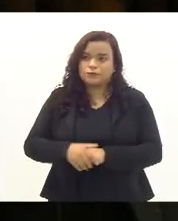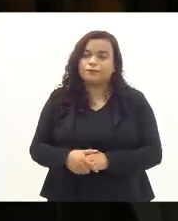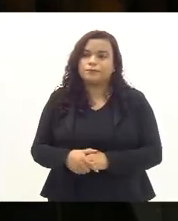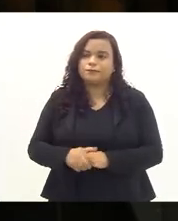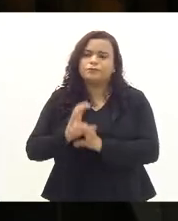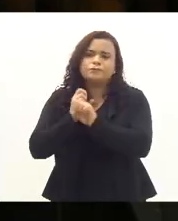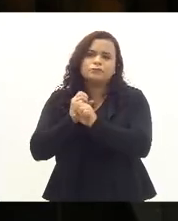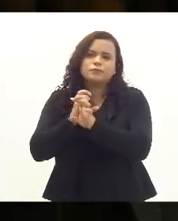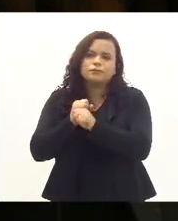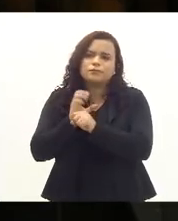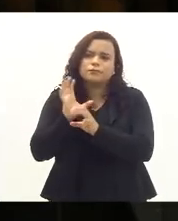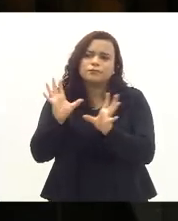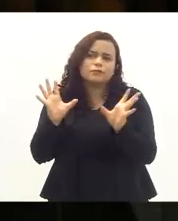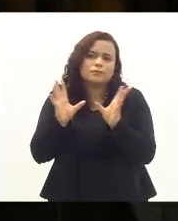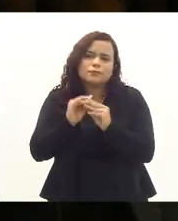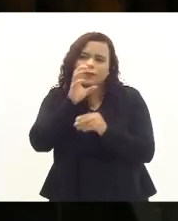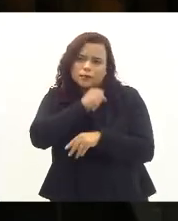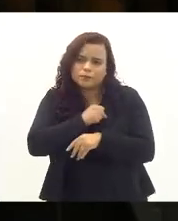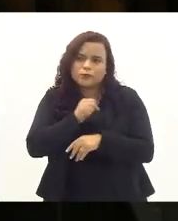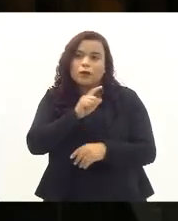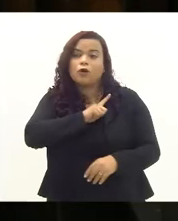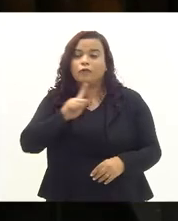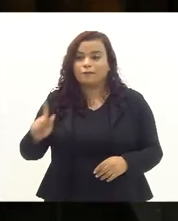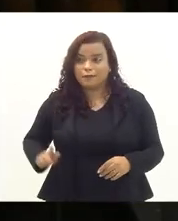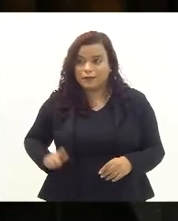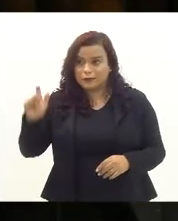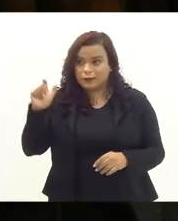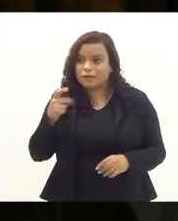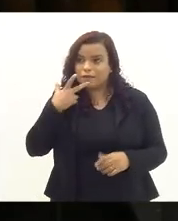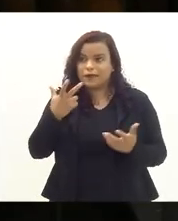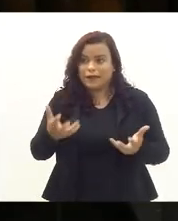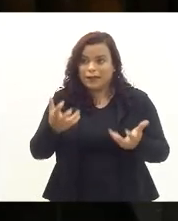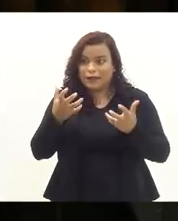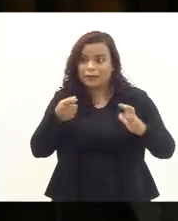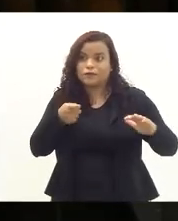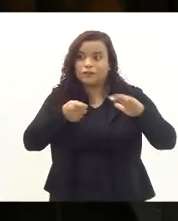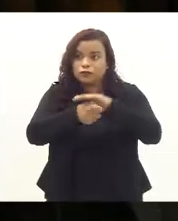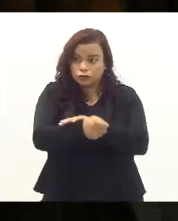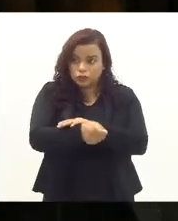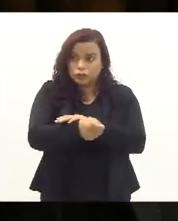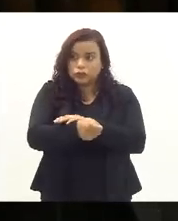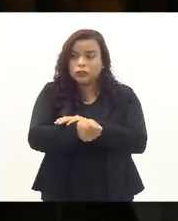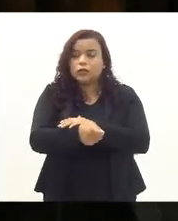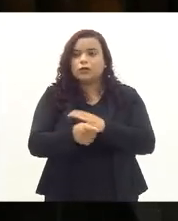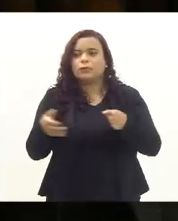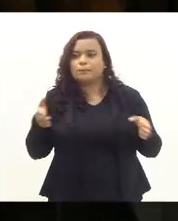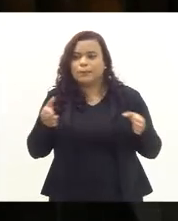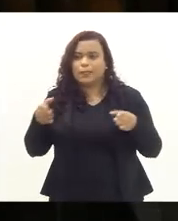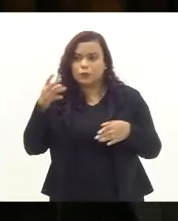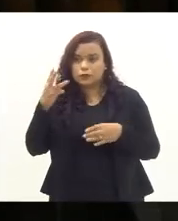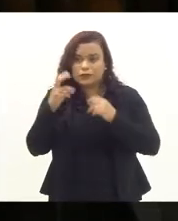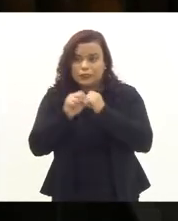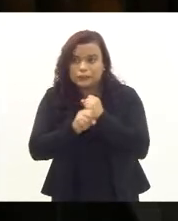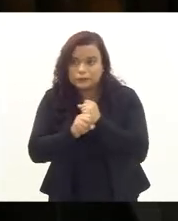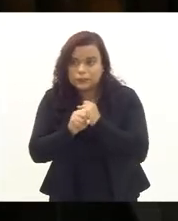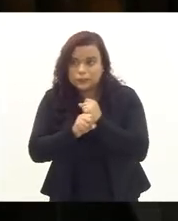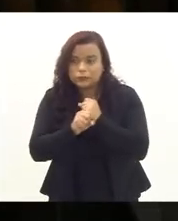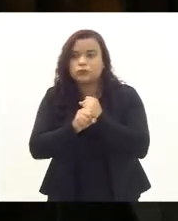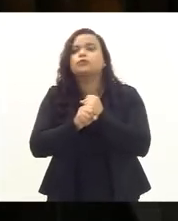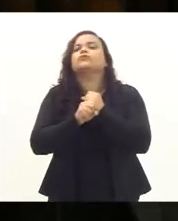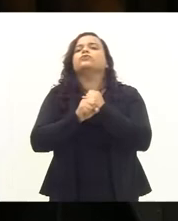conta rápida Governador diz que querem investir em três anos